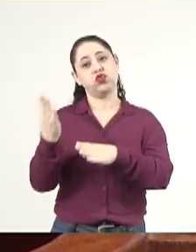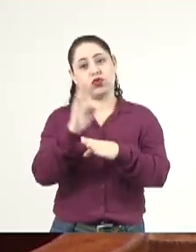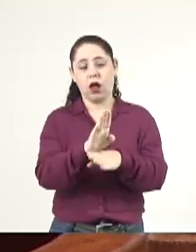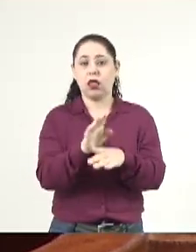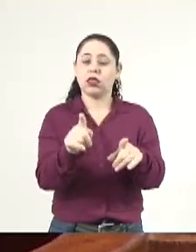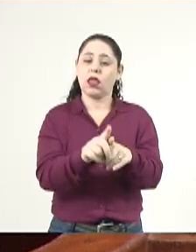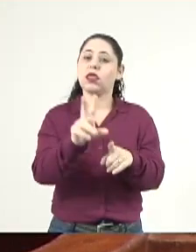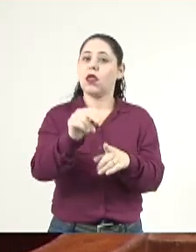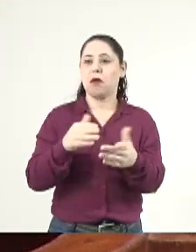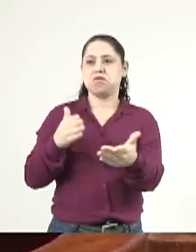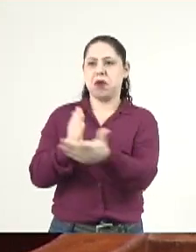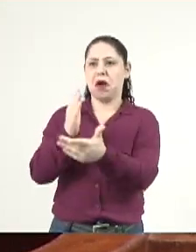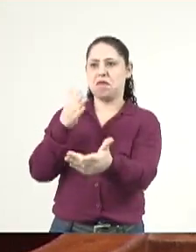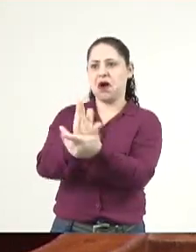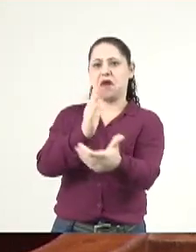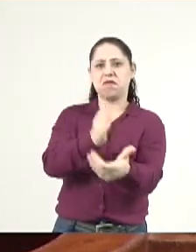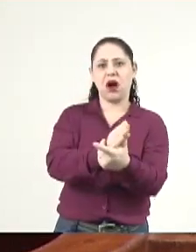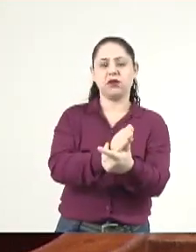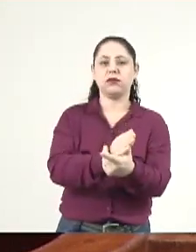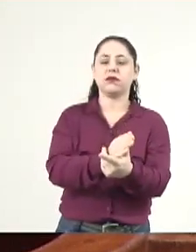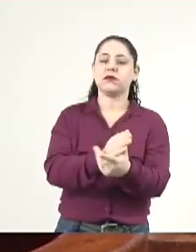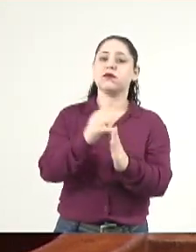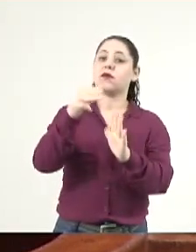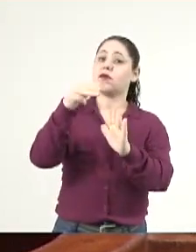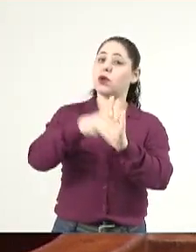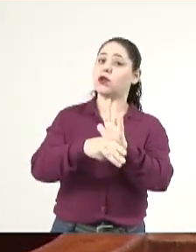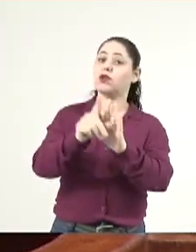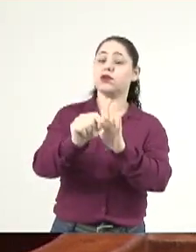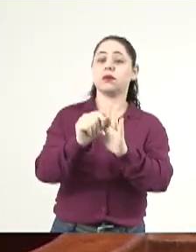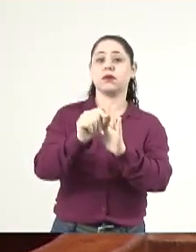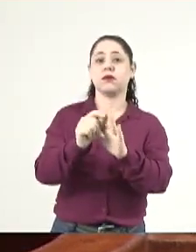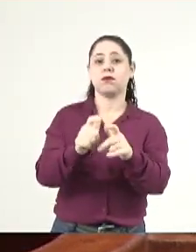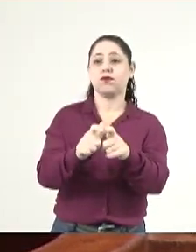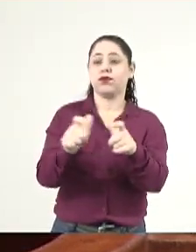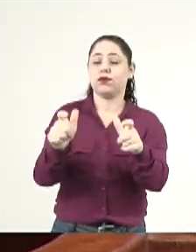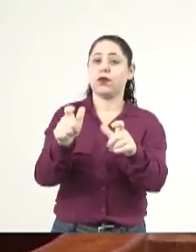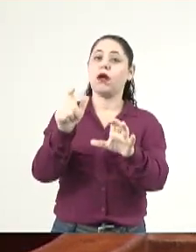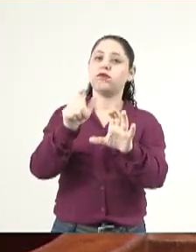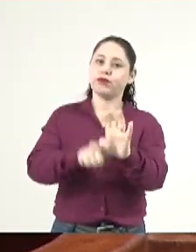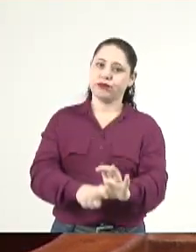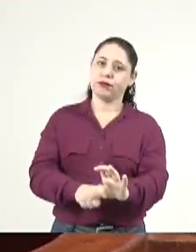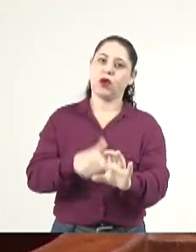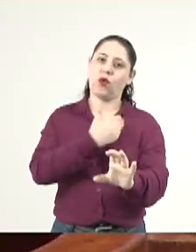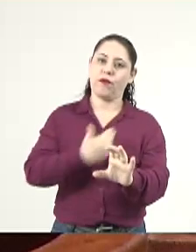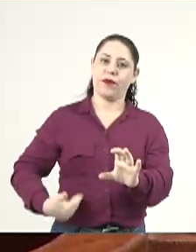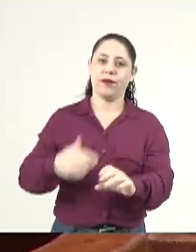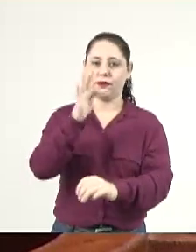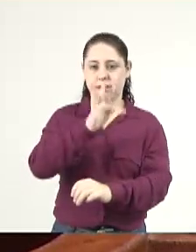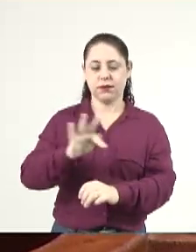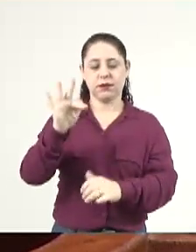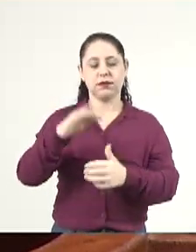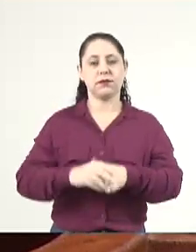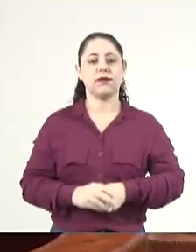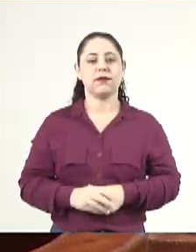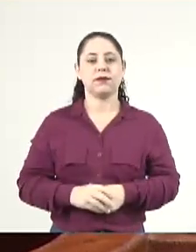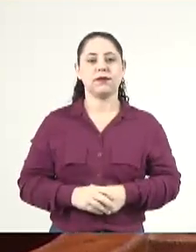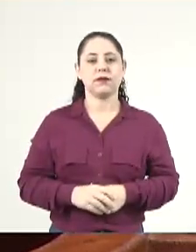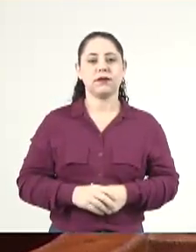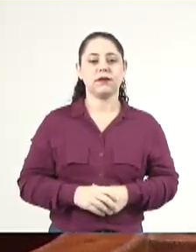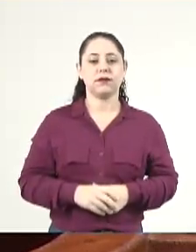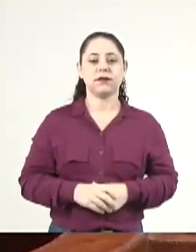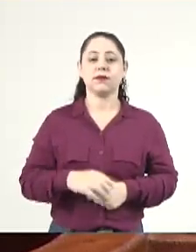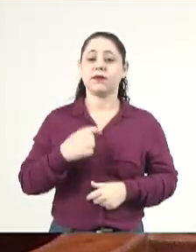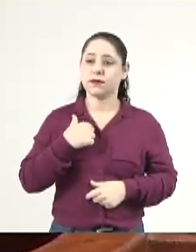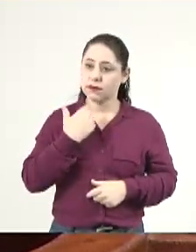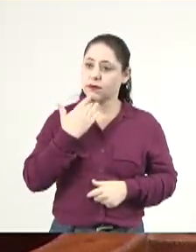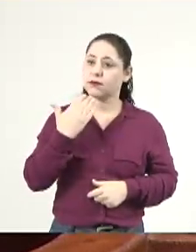ficar aprovando ali medidas que aumentam as despesas do governo federal, né? Eu quero